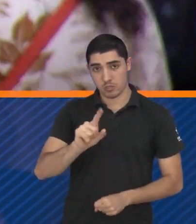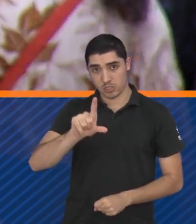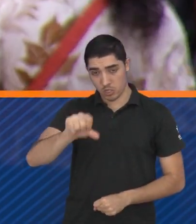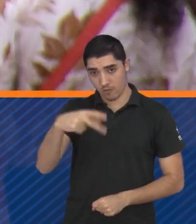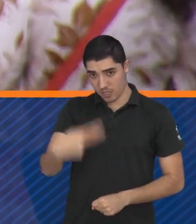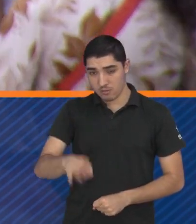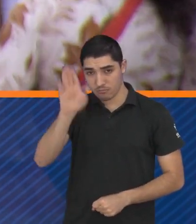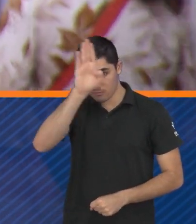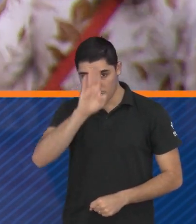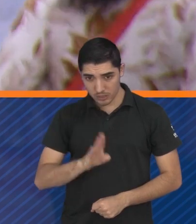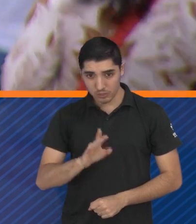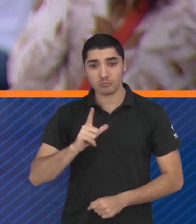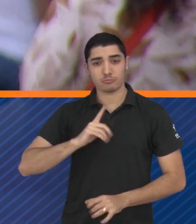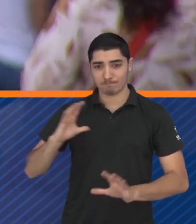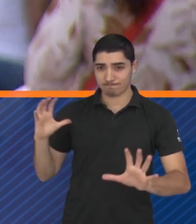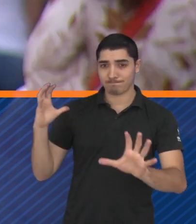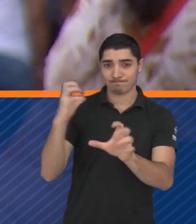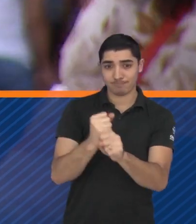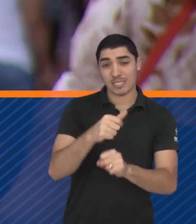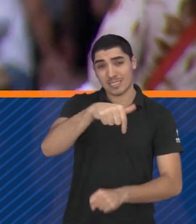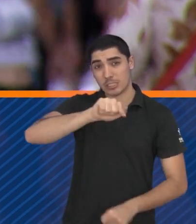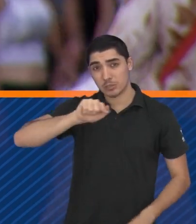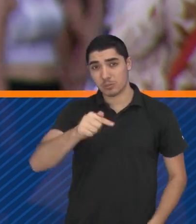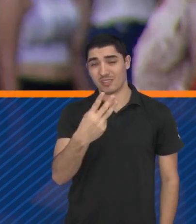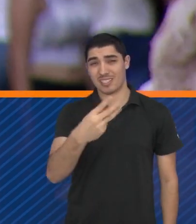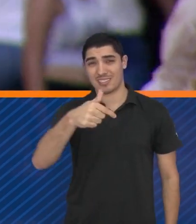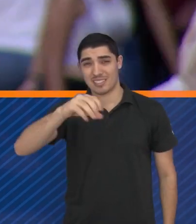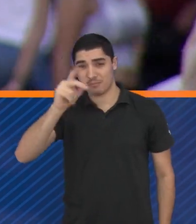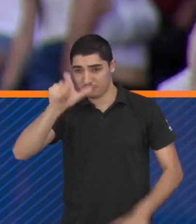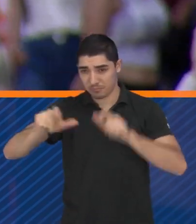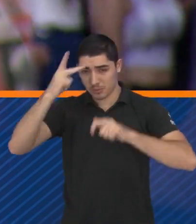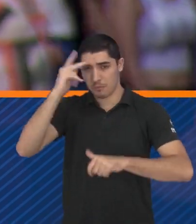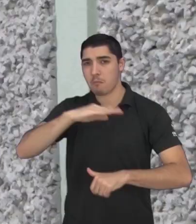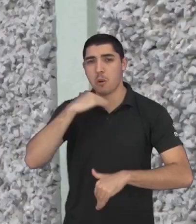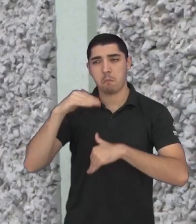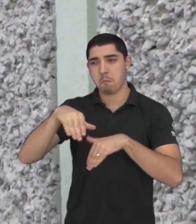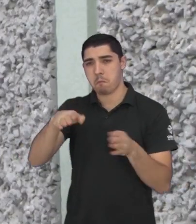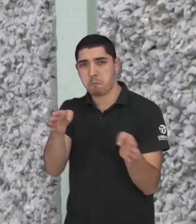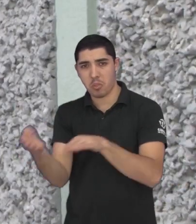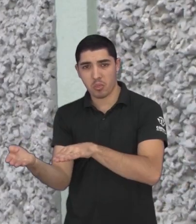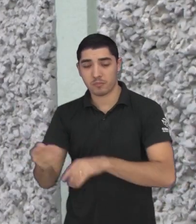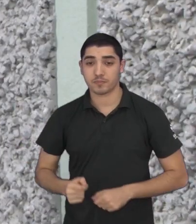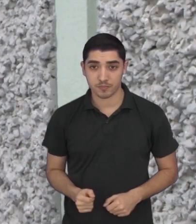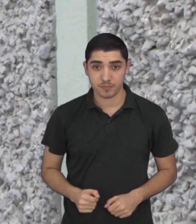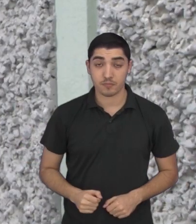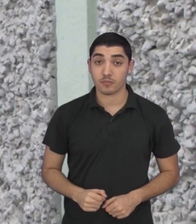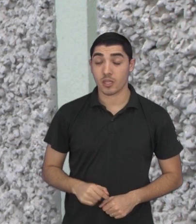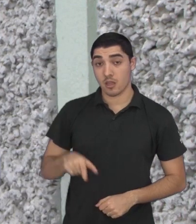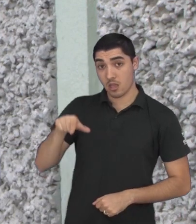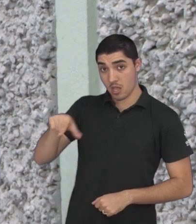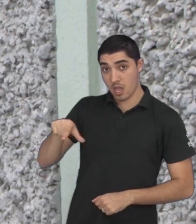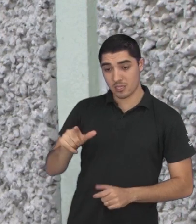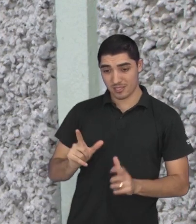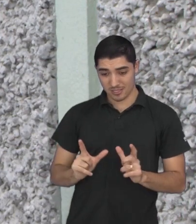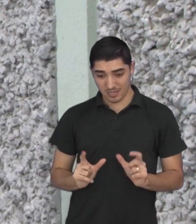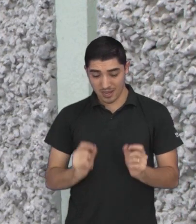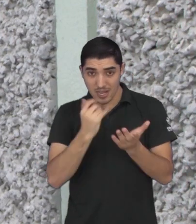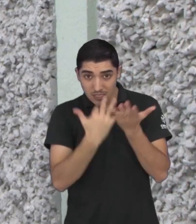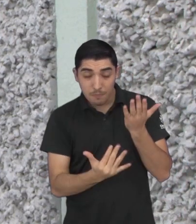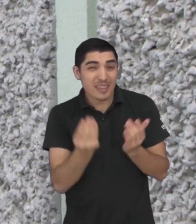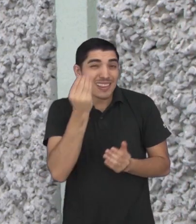para que a gente possa atuar com bastante eficácia naquilo que é o primórdio do conselheiro tutelar, que é zelar e proteger o direito da criança